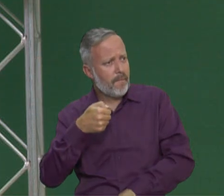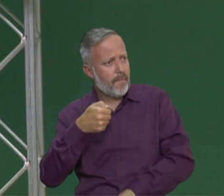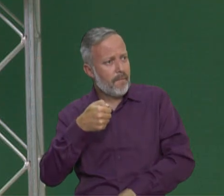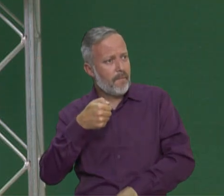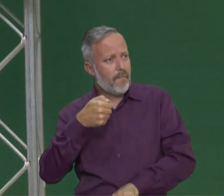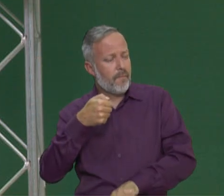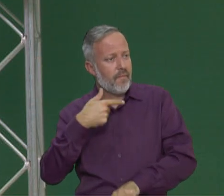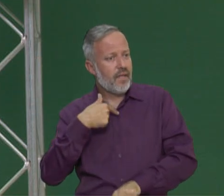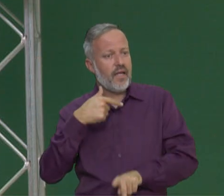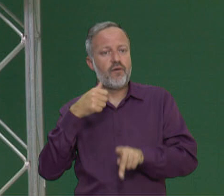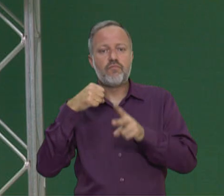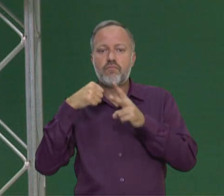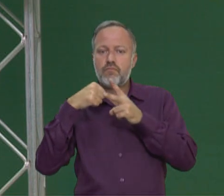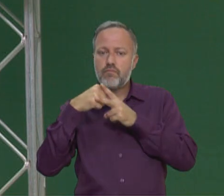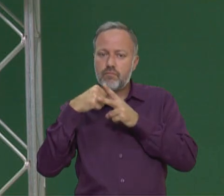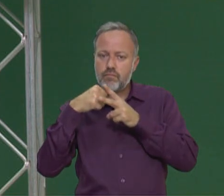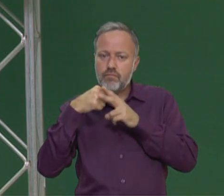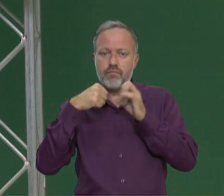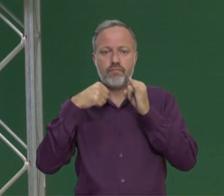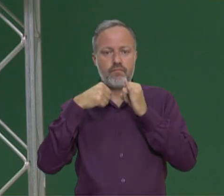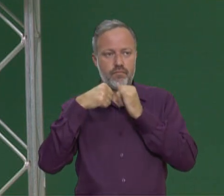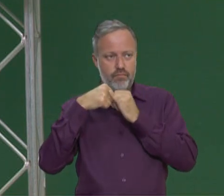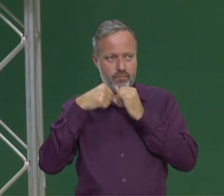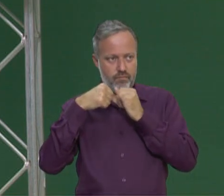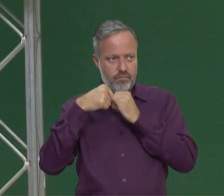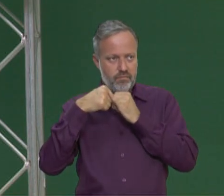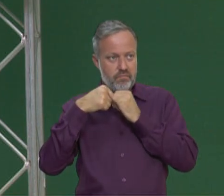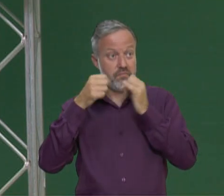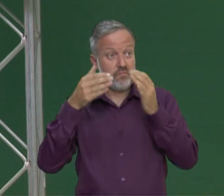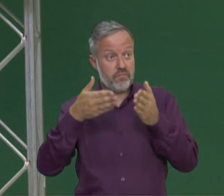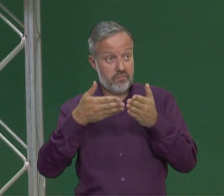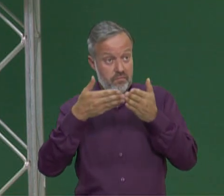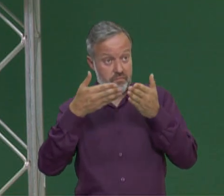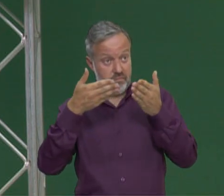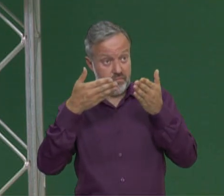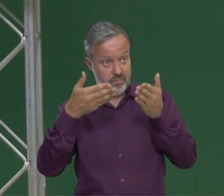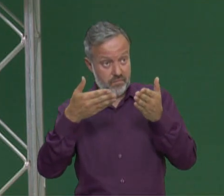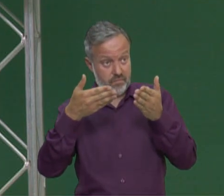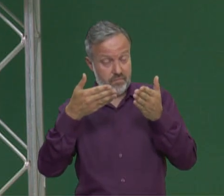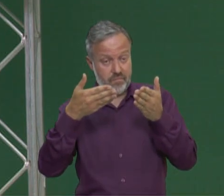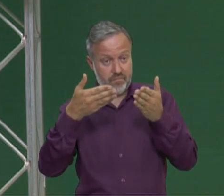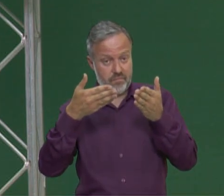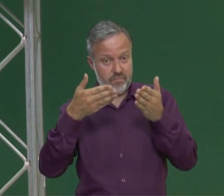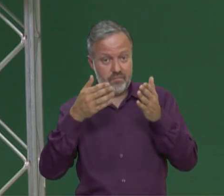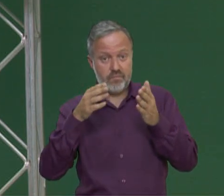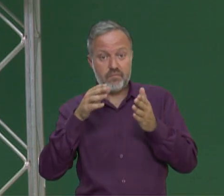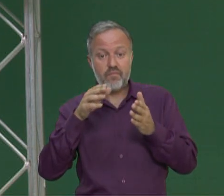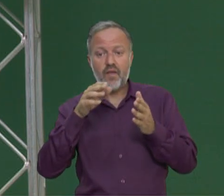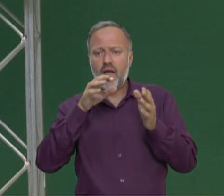verbo irregular. Quando eu falo go out, não é apenas ir, é